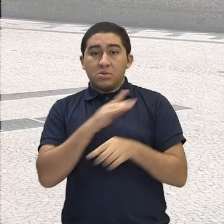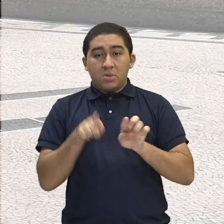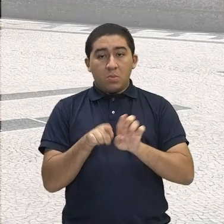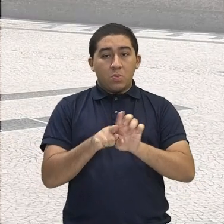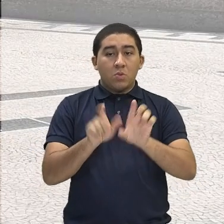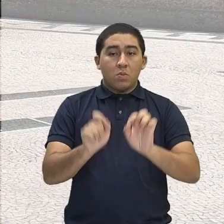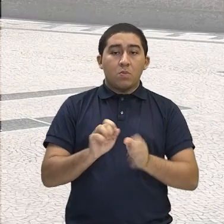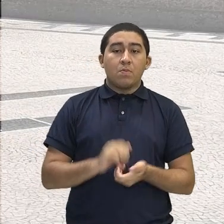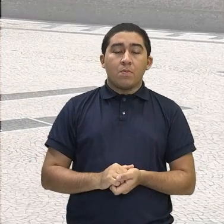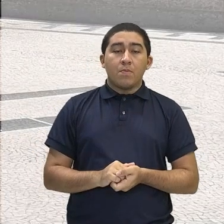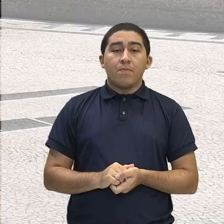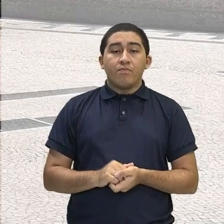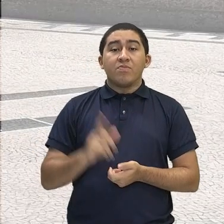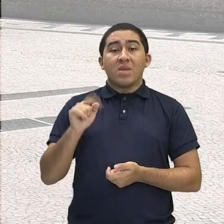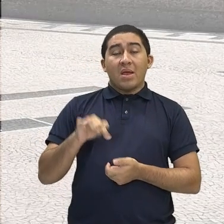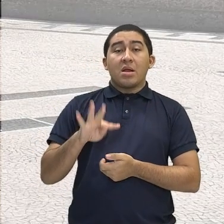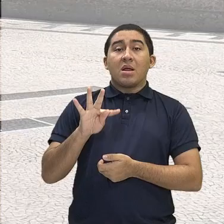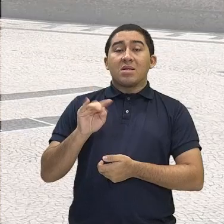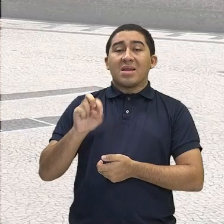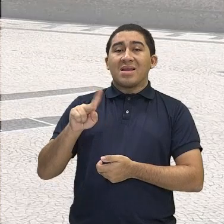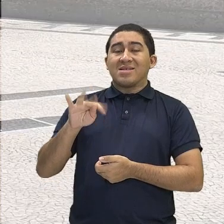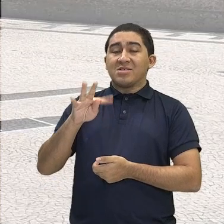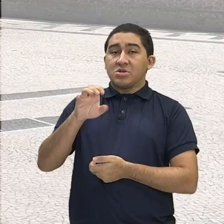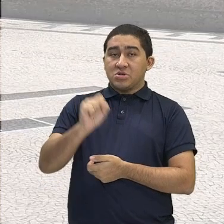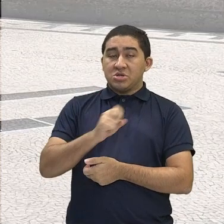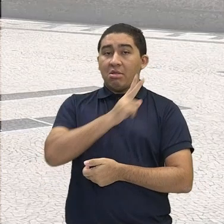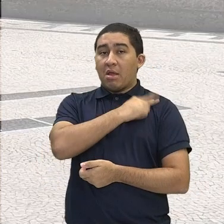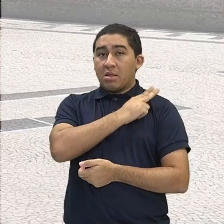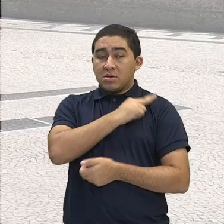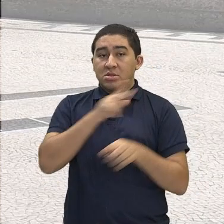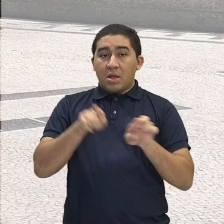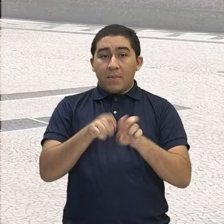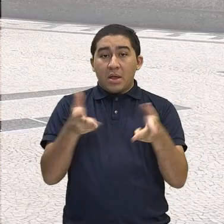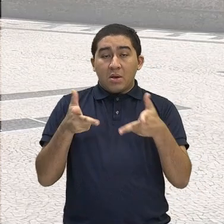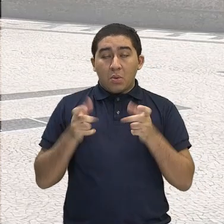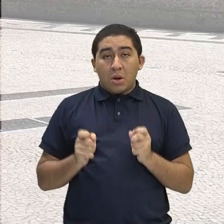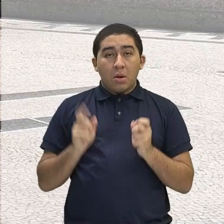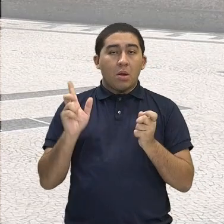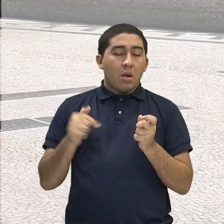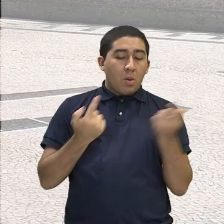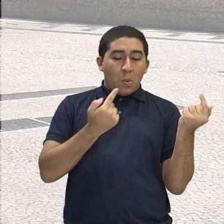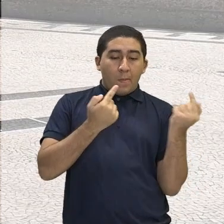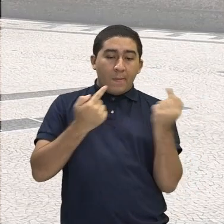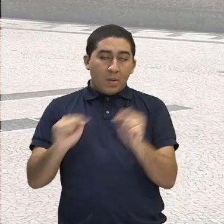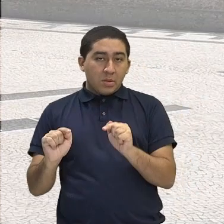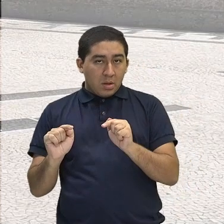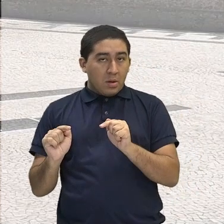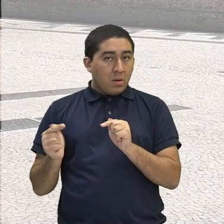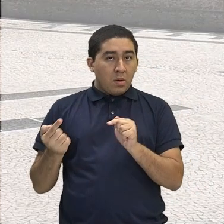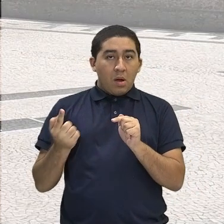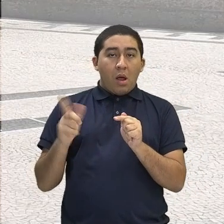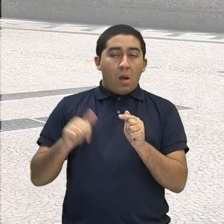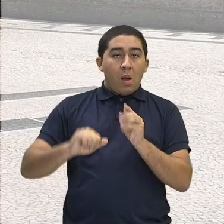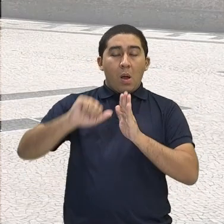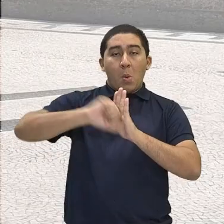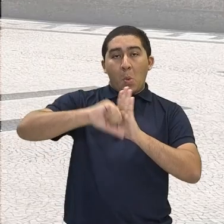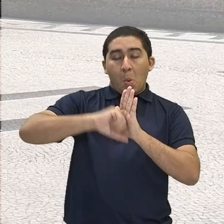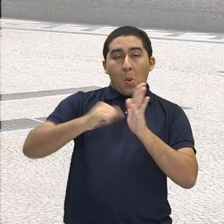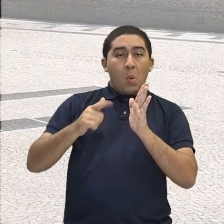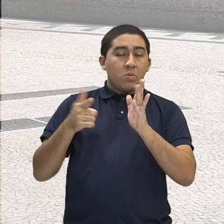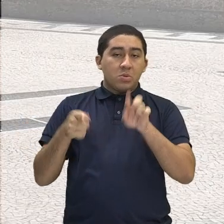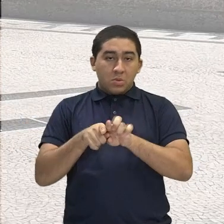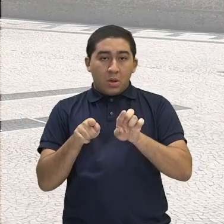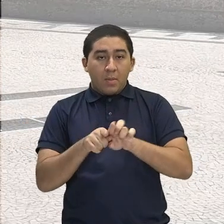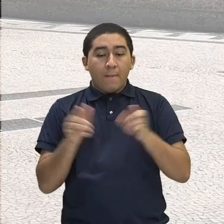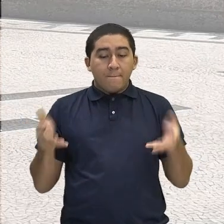eram os tenentes e que eles buscavam ali combater a corrupção e a promoção da justiça social. Além